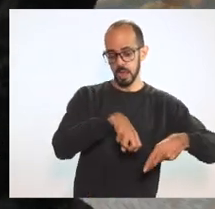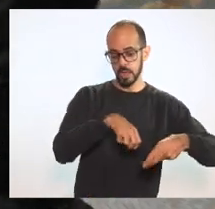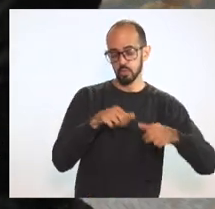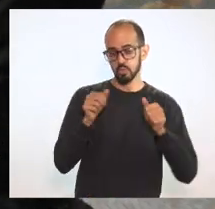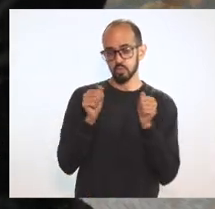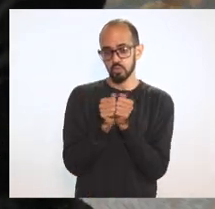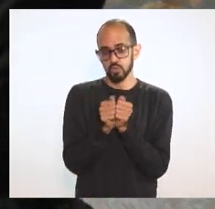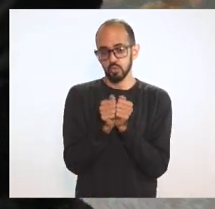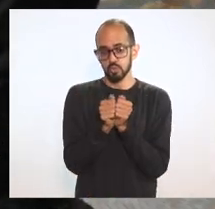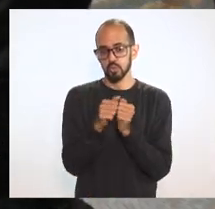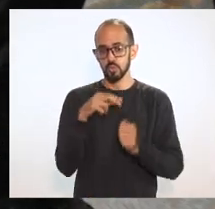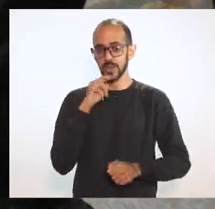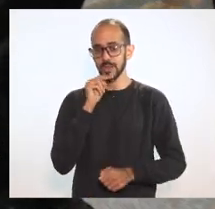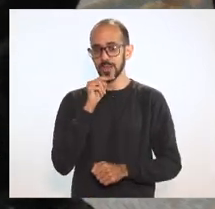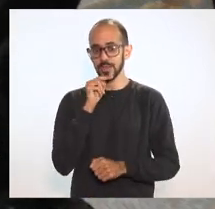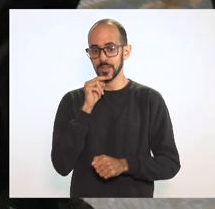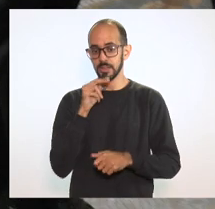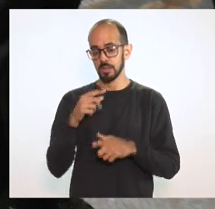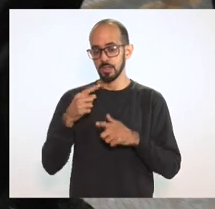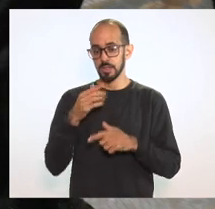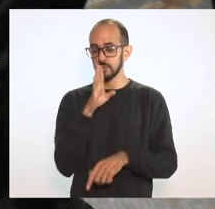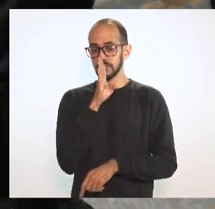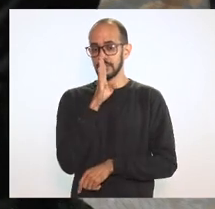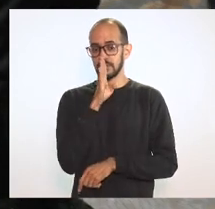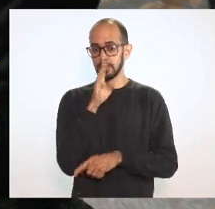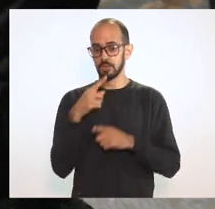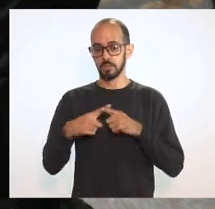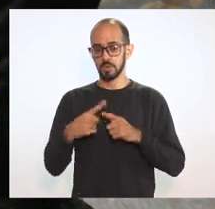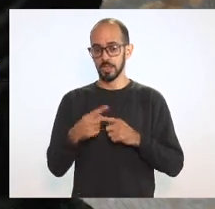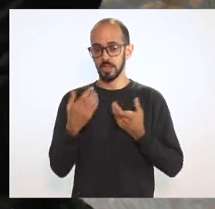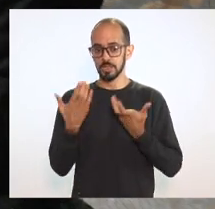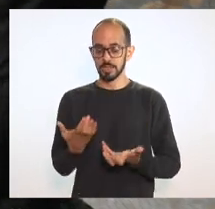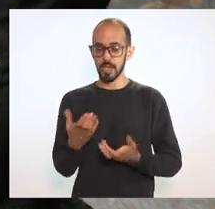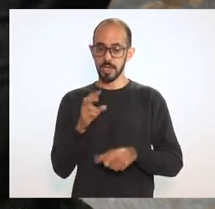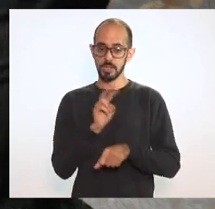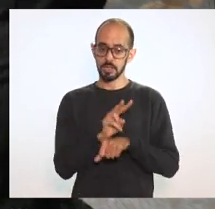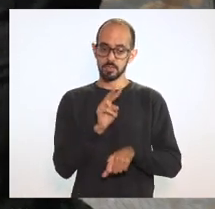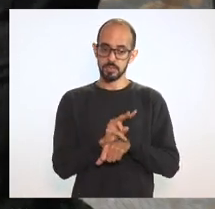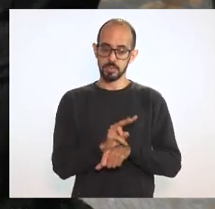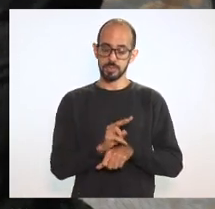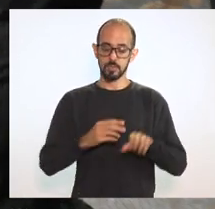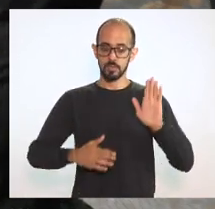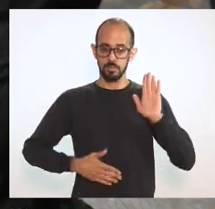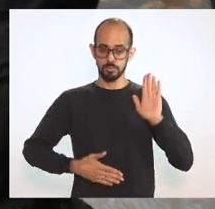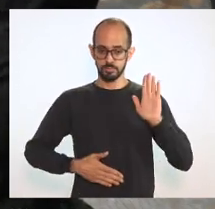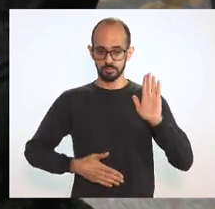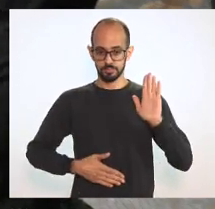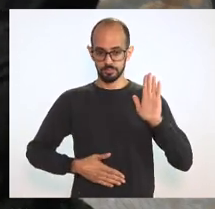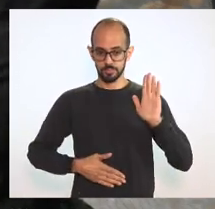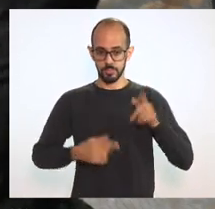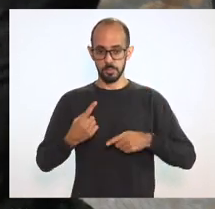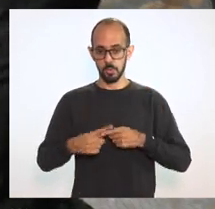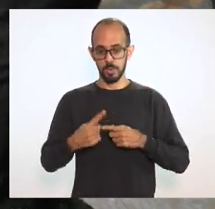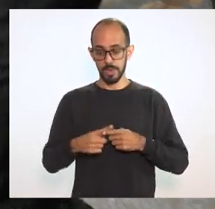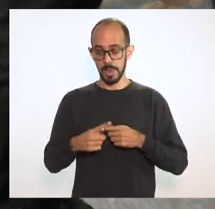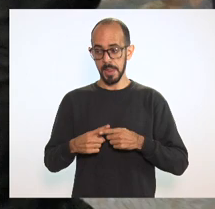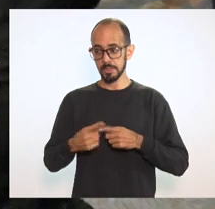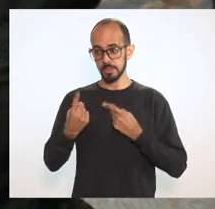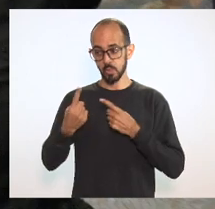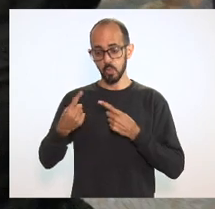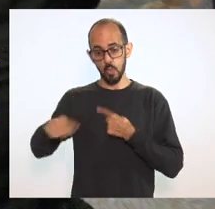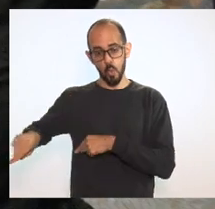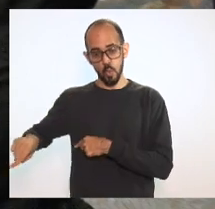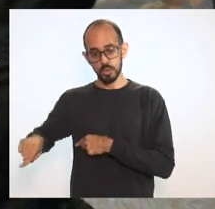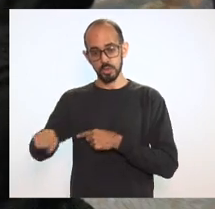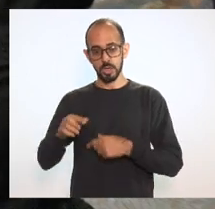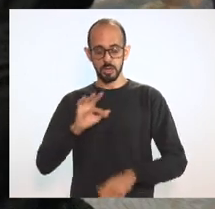porque defendem traficantes, porque defendem marginais, porque atacam a polícia. São esses mesmos que estão